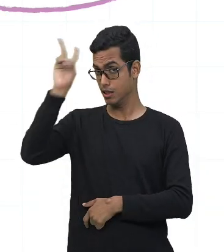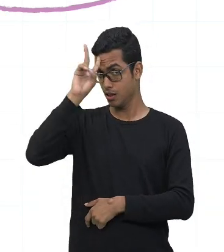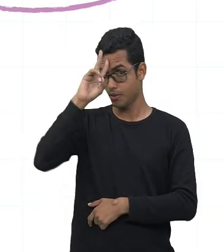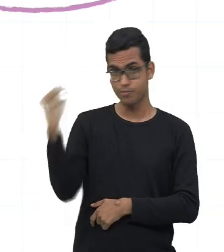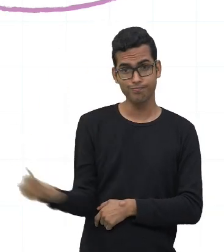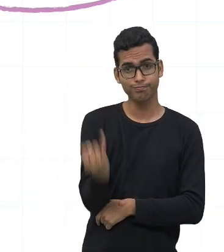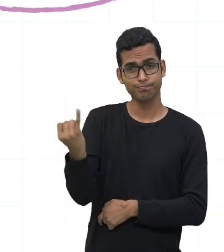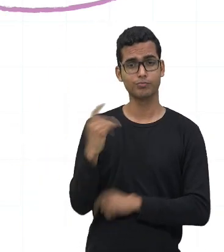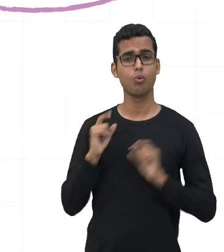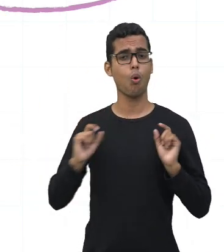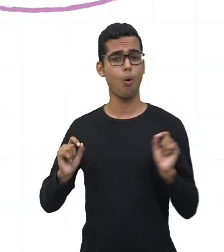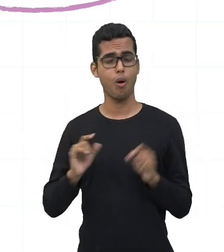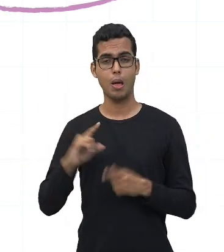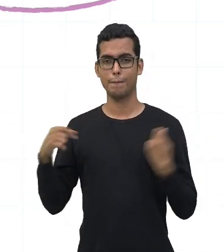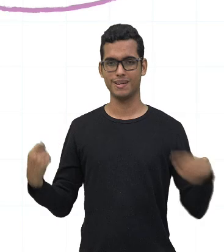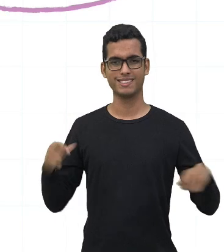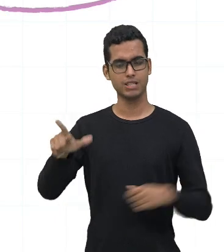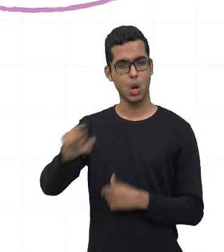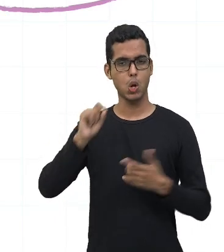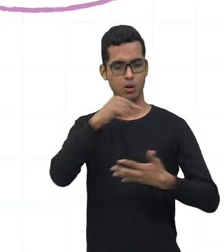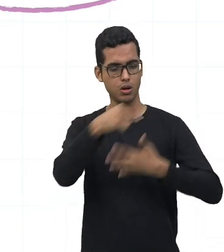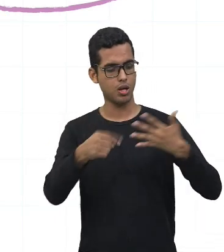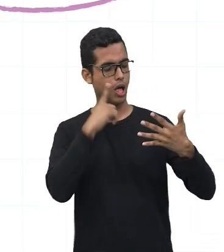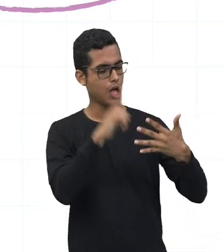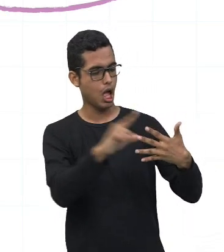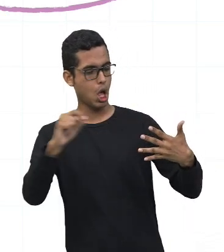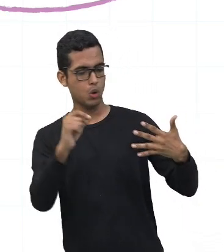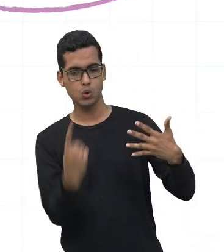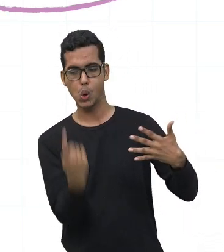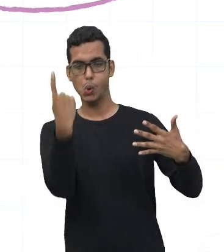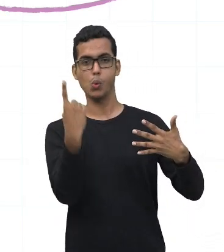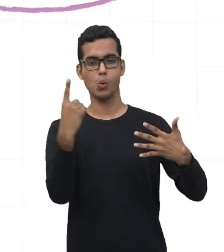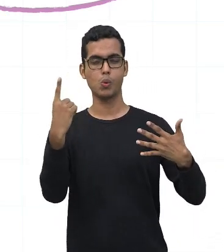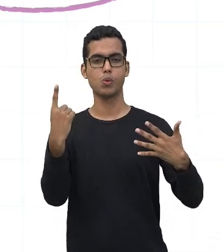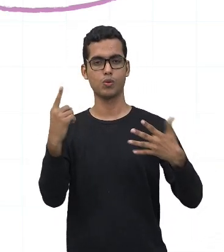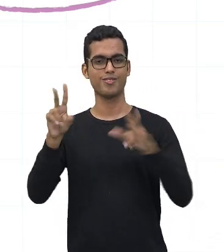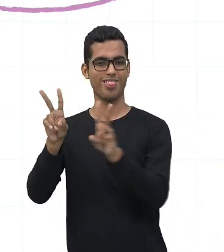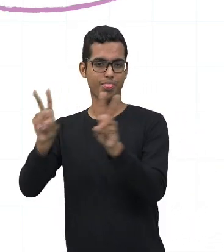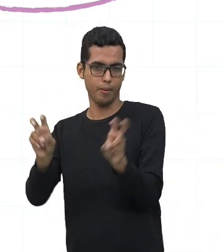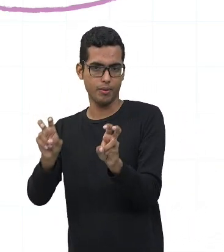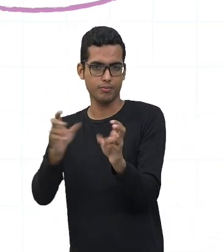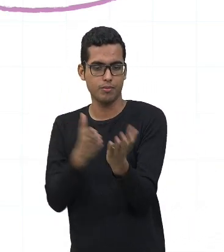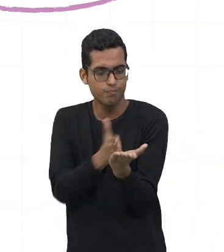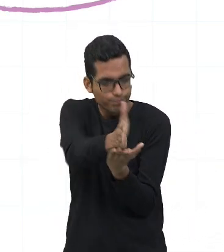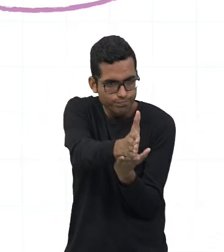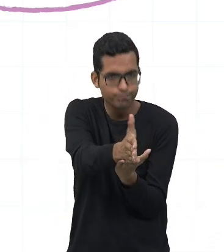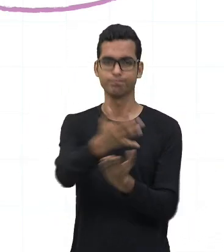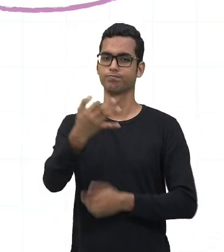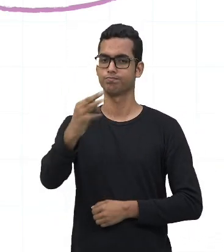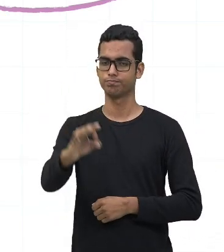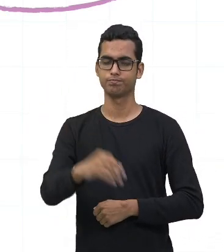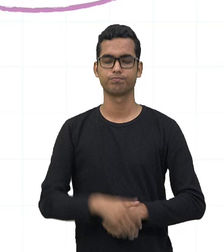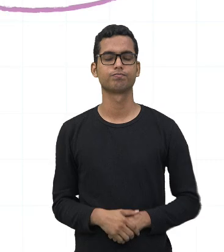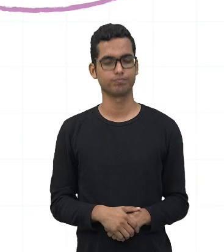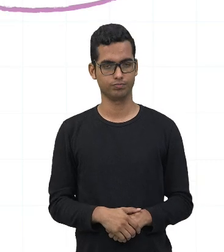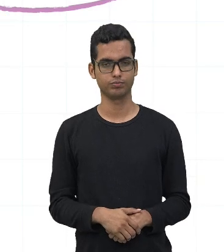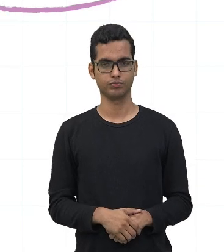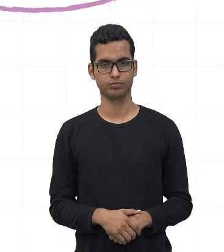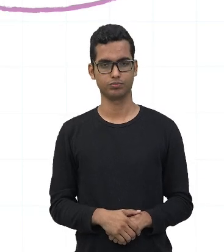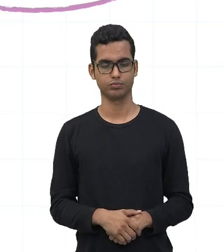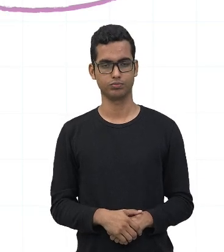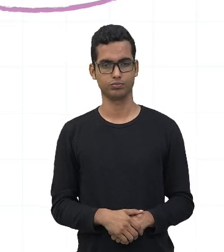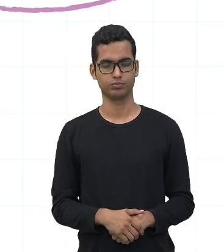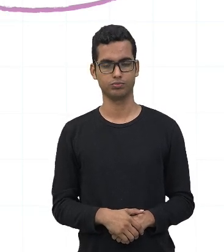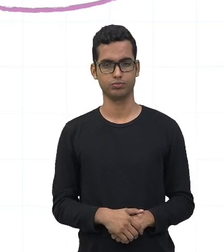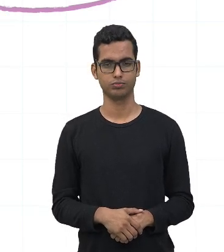eu tenho que escolher um tema, uma diretriz. Eu tenho que falar sobre algo a respeito